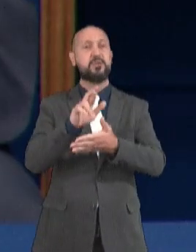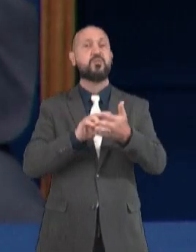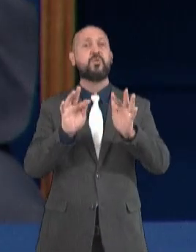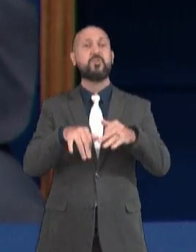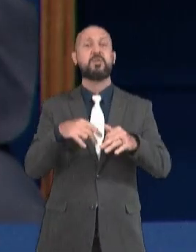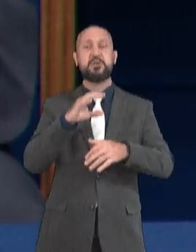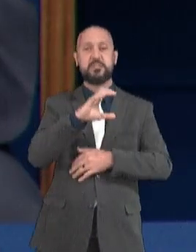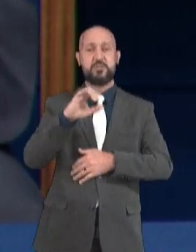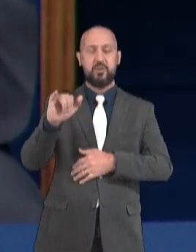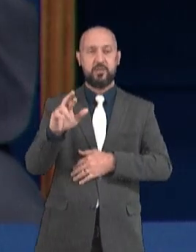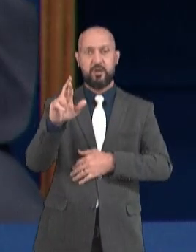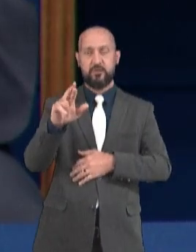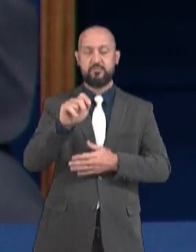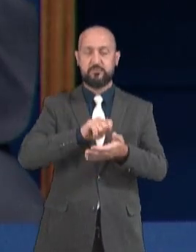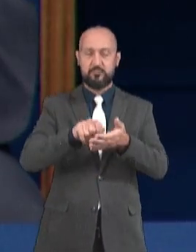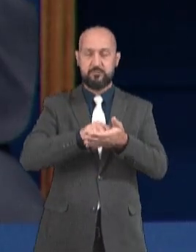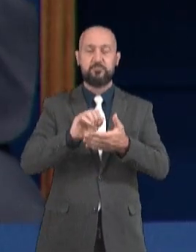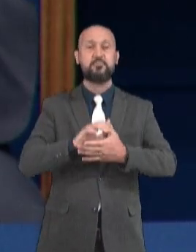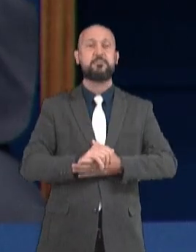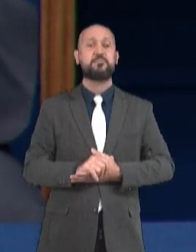final é elaborada pela CCJ.